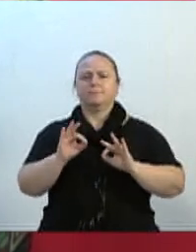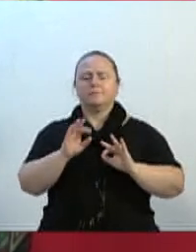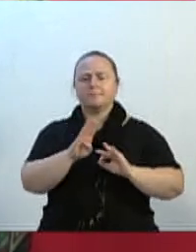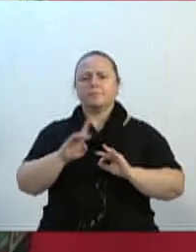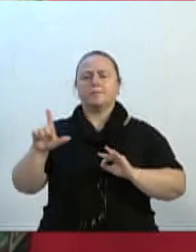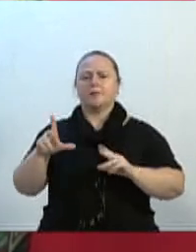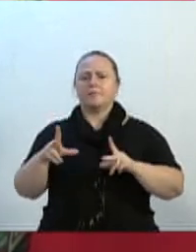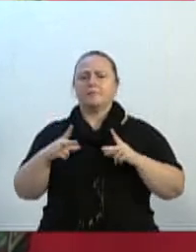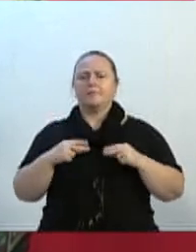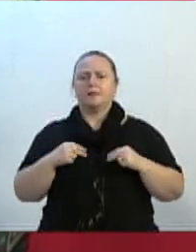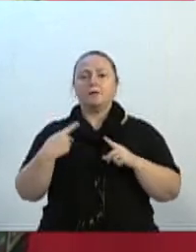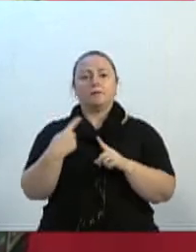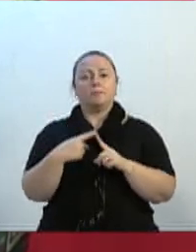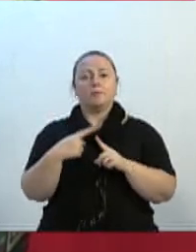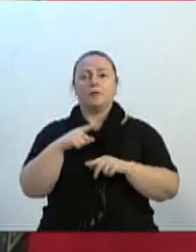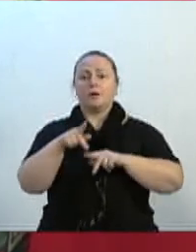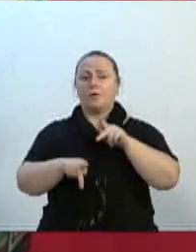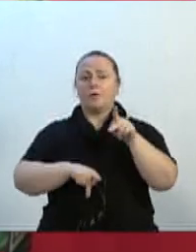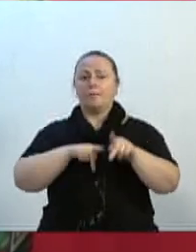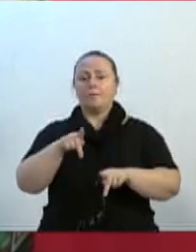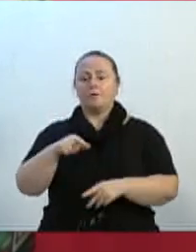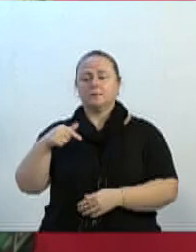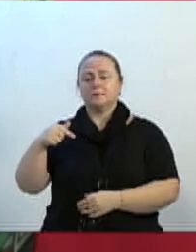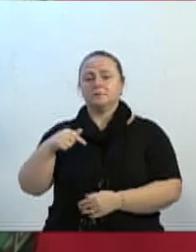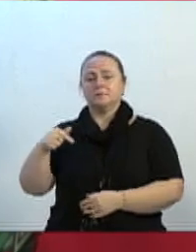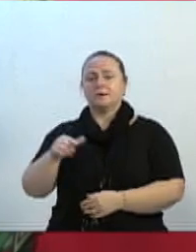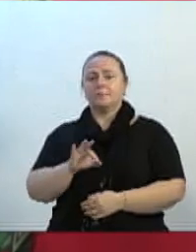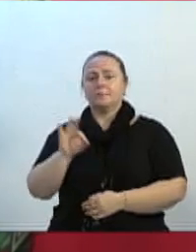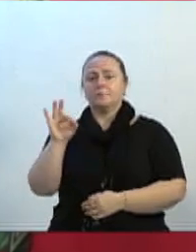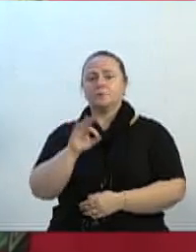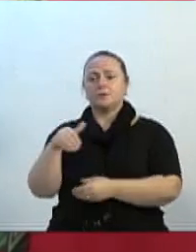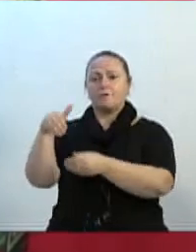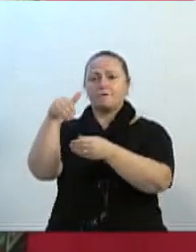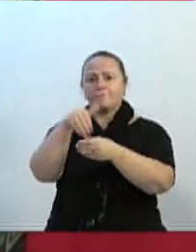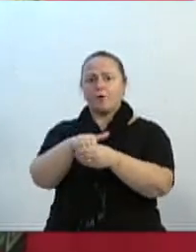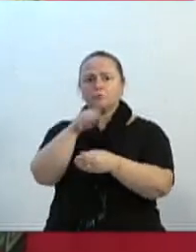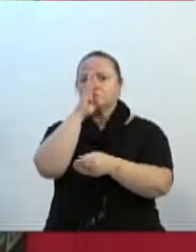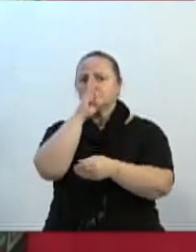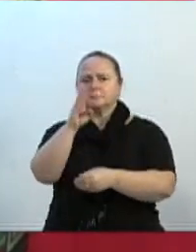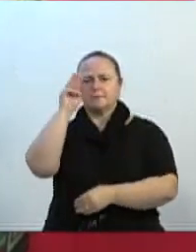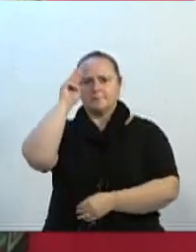voto de confiança que deu em 2018 para o governador Carlos Moisés. Obrigado.